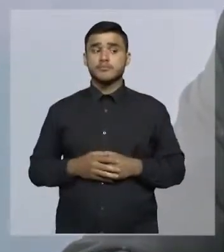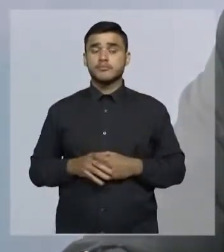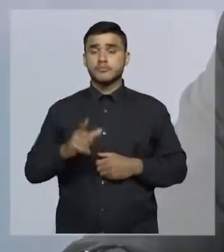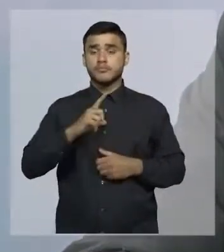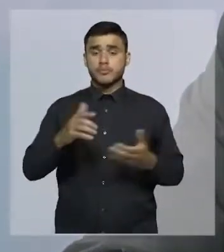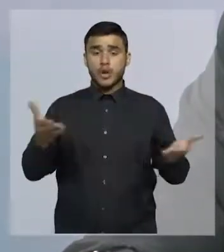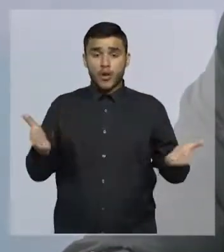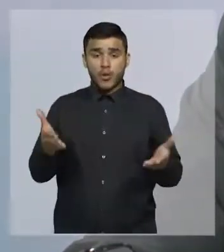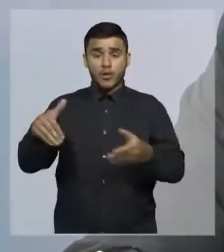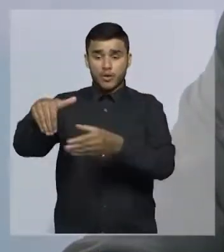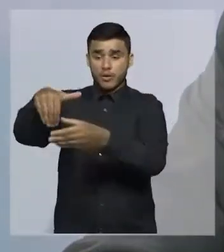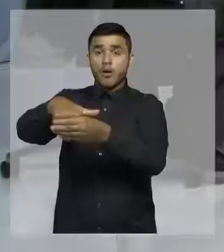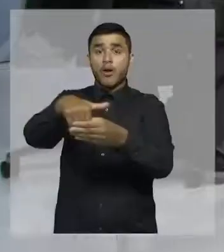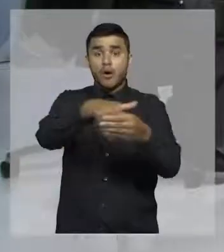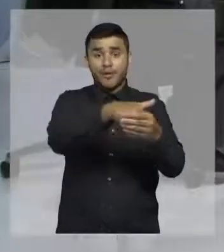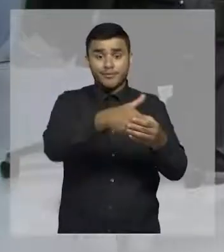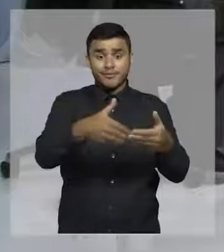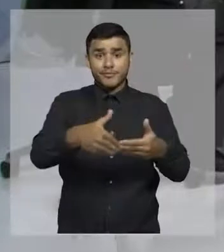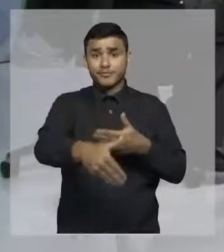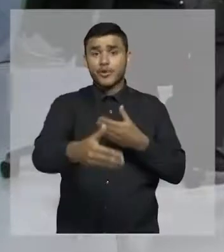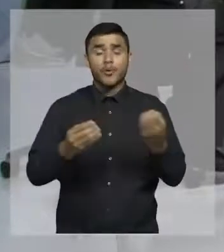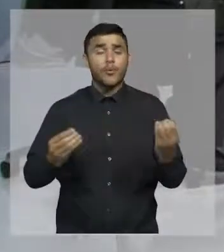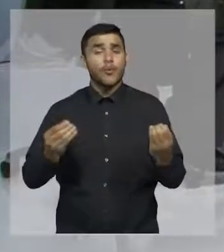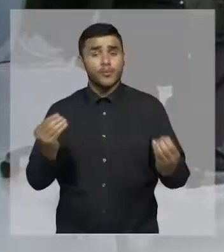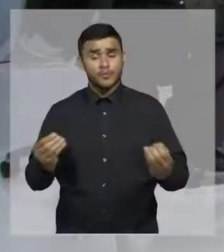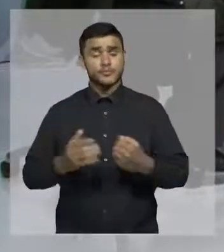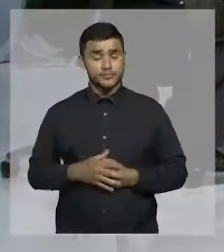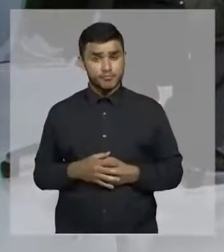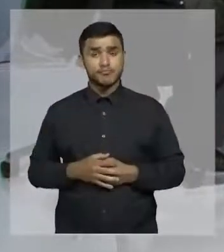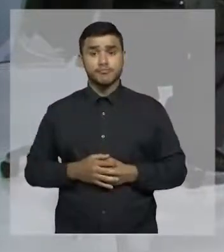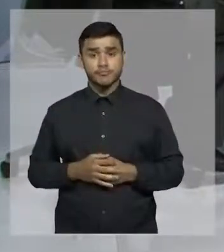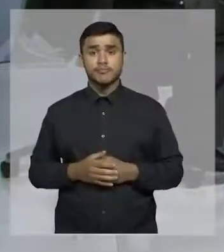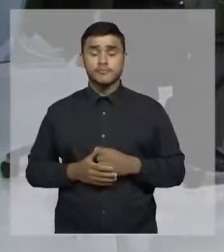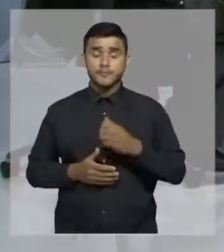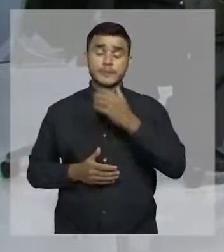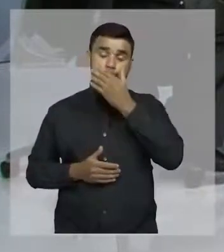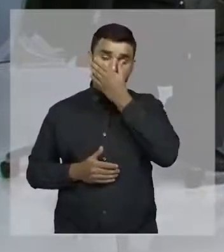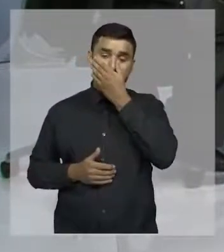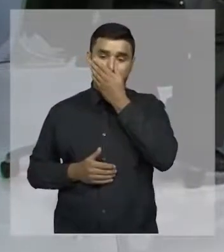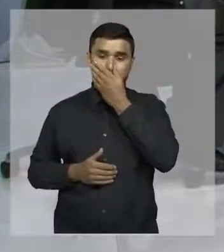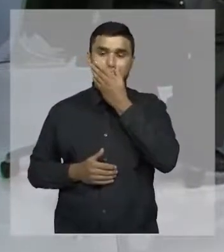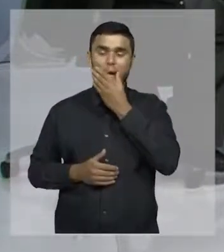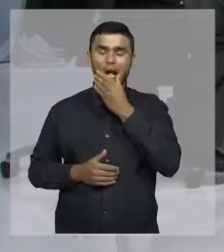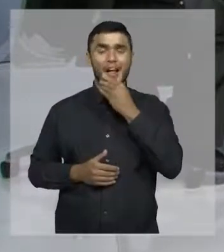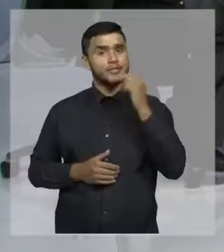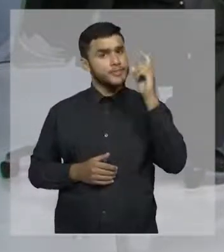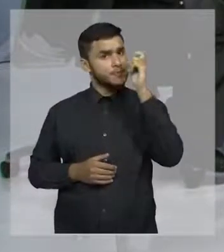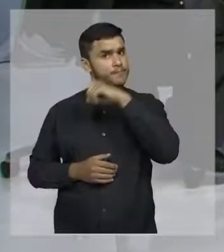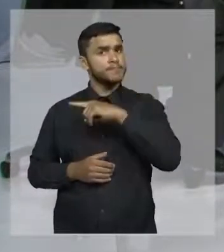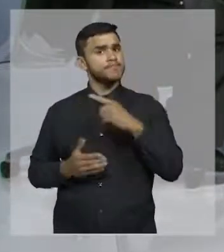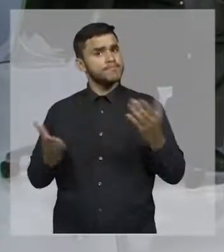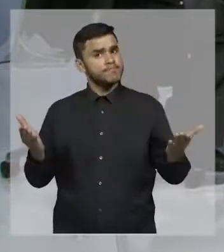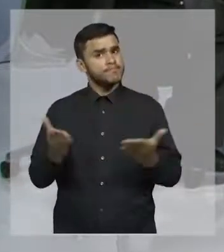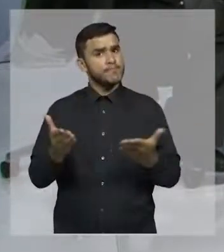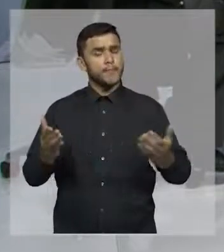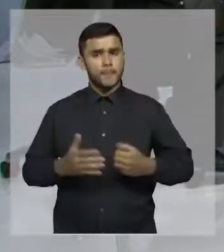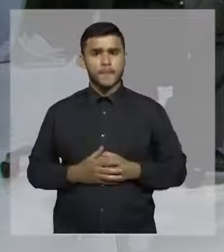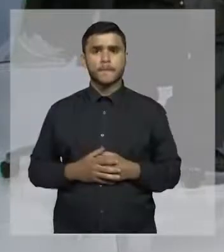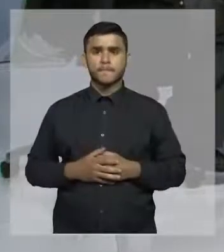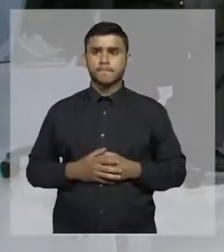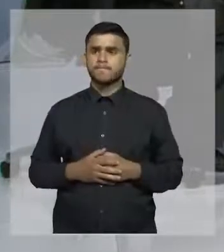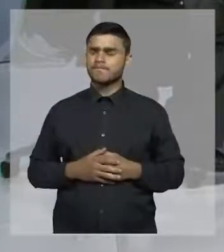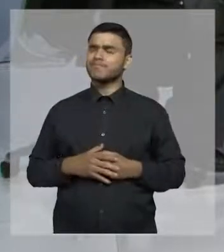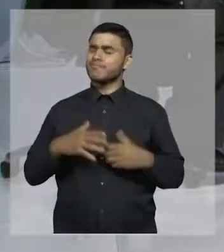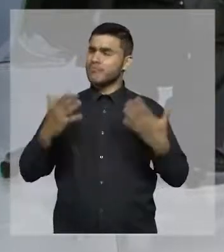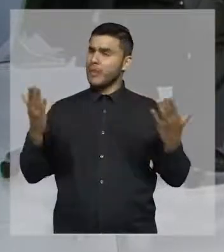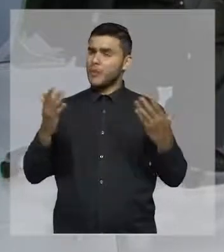No ano eleitoral. A tempestade é perfeita. Rapaz, Estamos numa situação extremamente complexa. tempos né? negros, tempos estranhos e